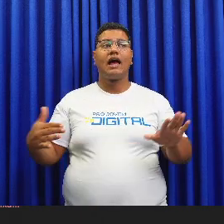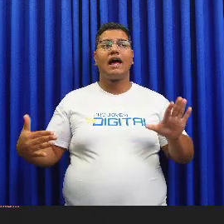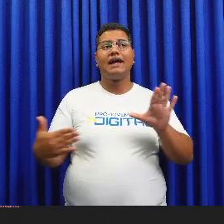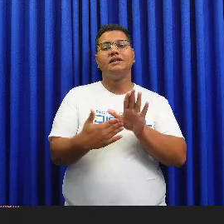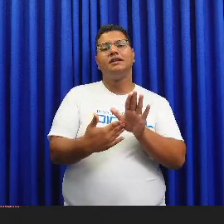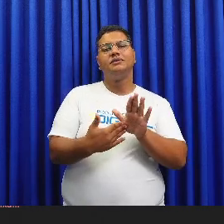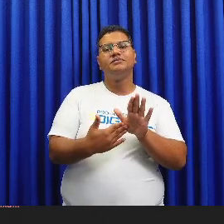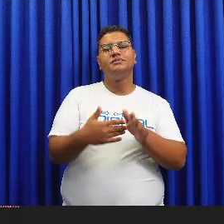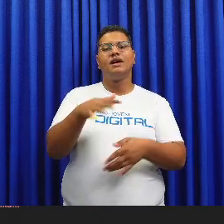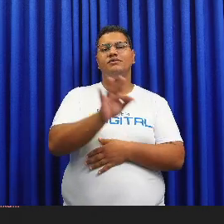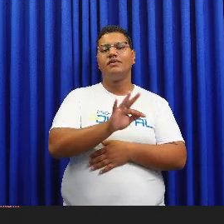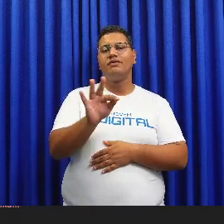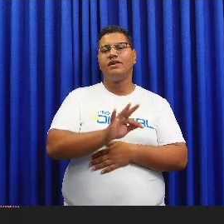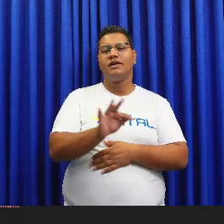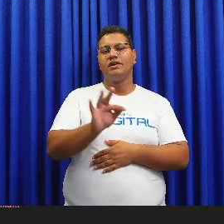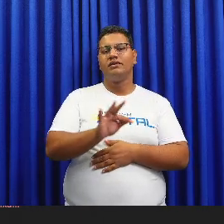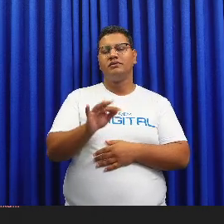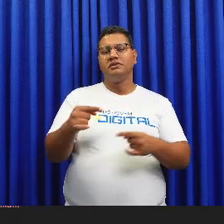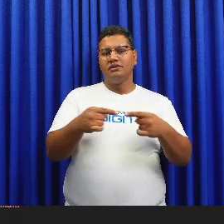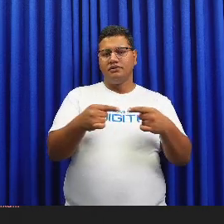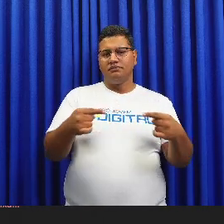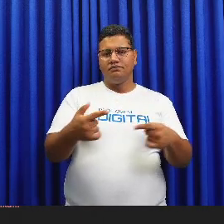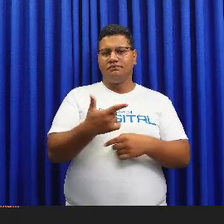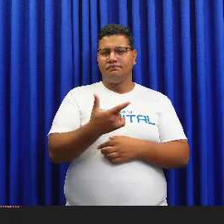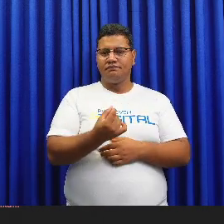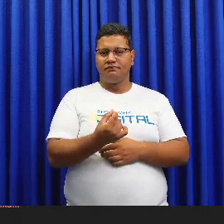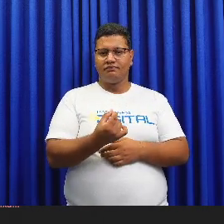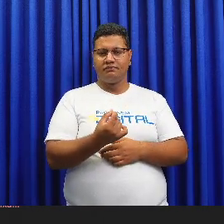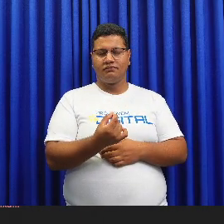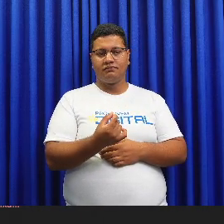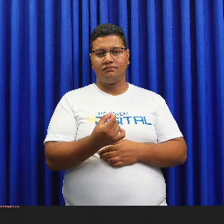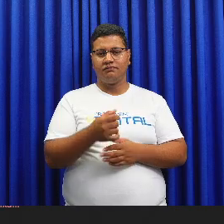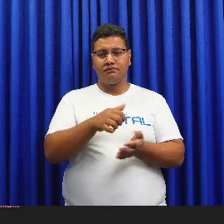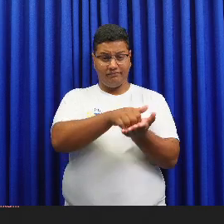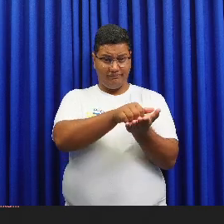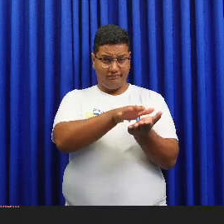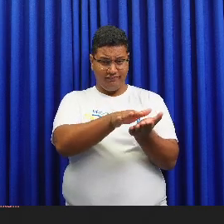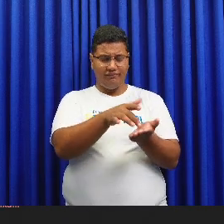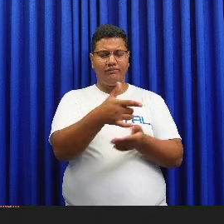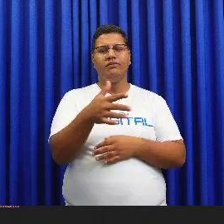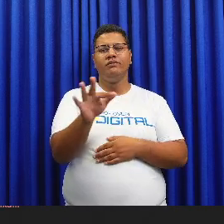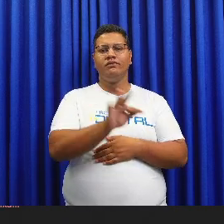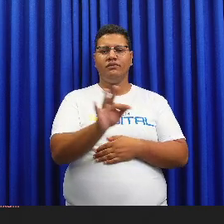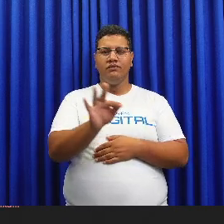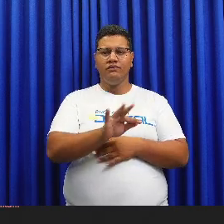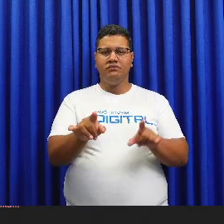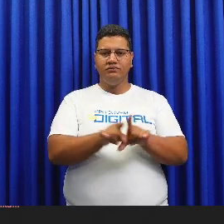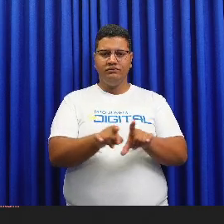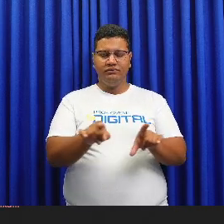Até fevereiro, coincidentemente também, não fui demitido, mas eu saí em fevereiro